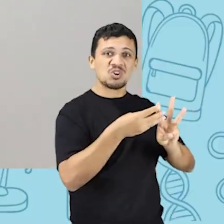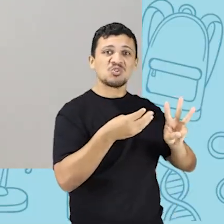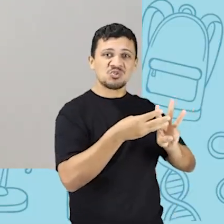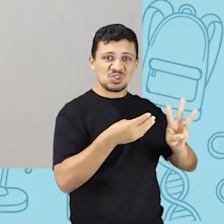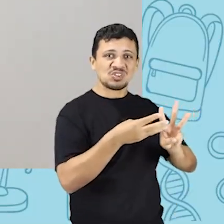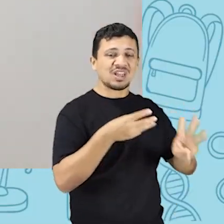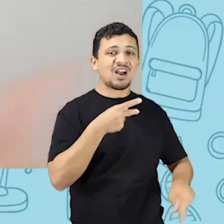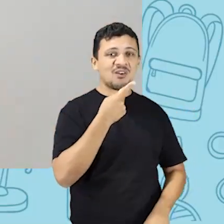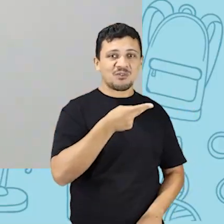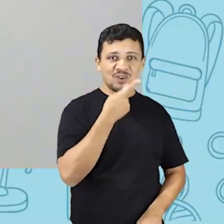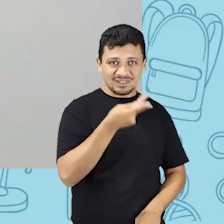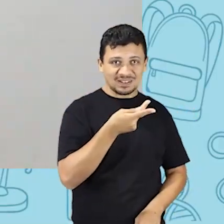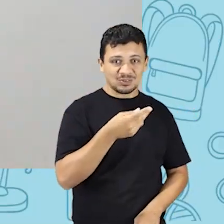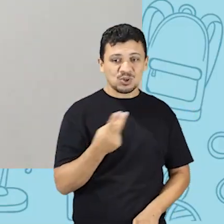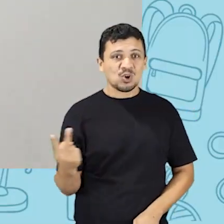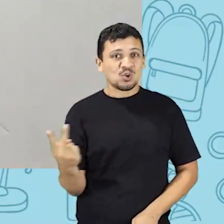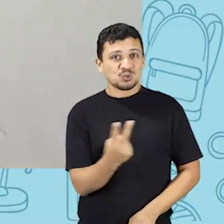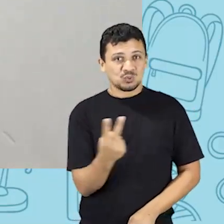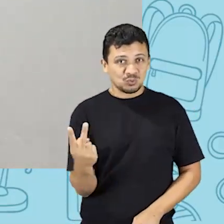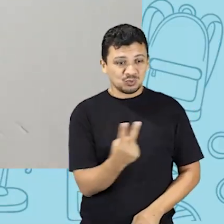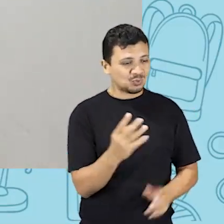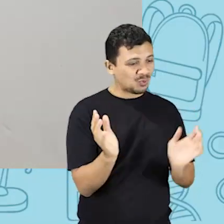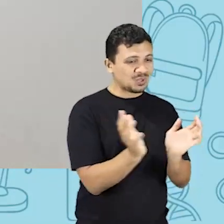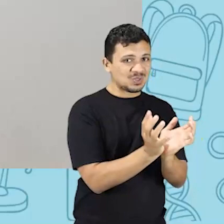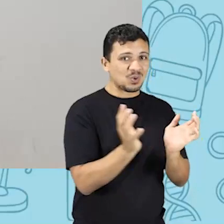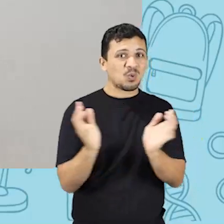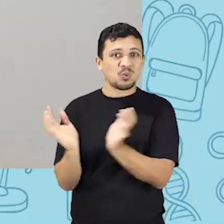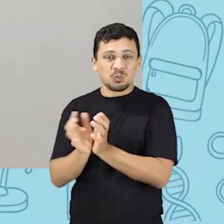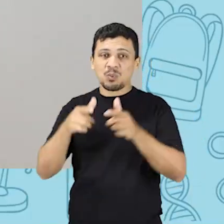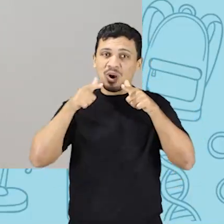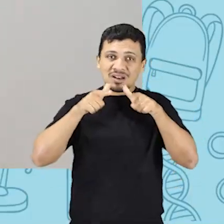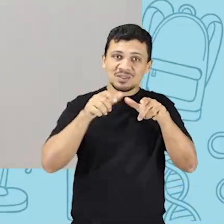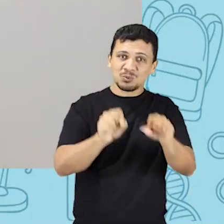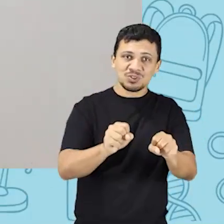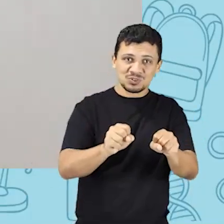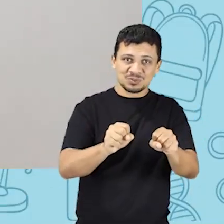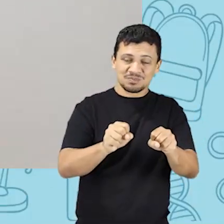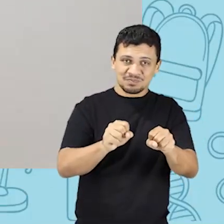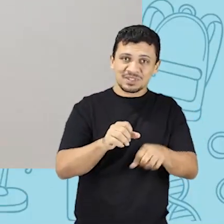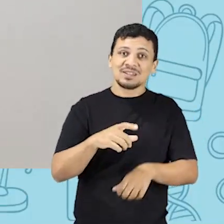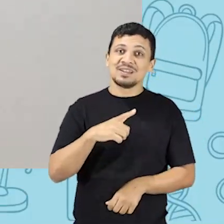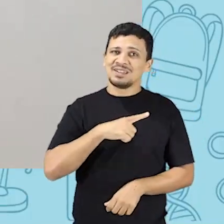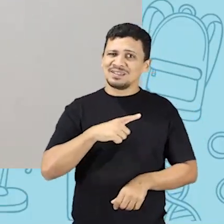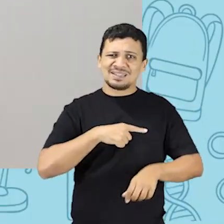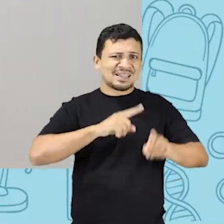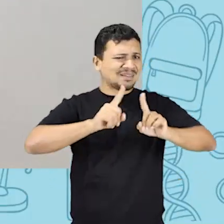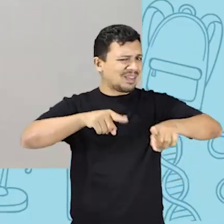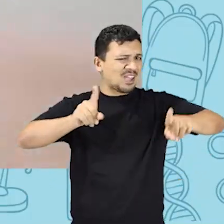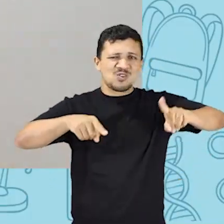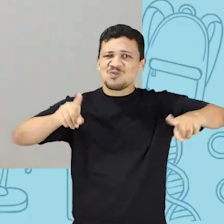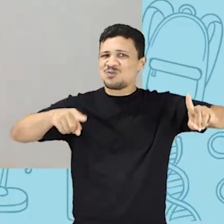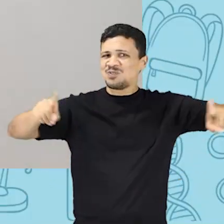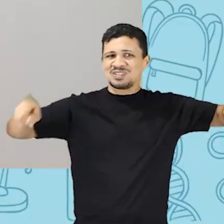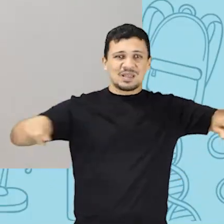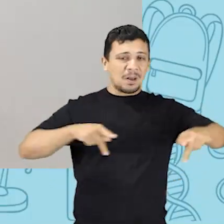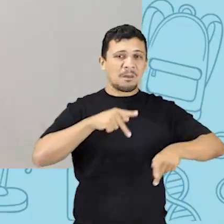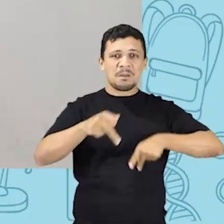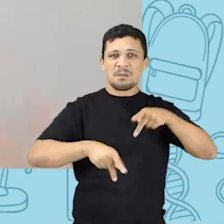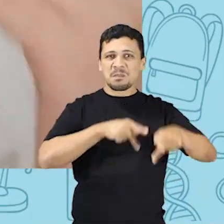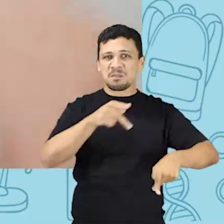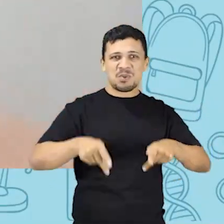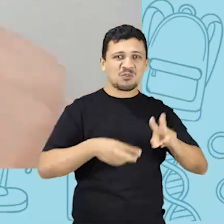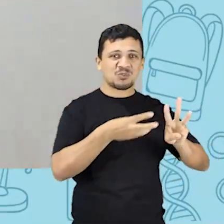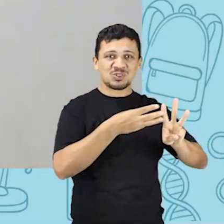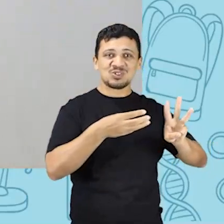faladas, incluindo o tronco linguístico Tupi e o tronco linguístico Macrogê. Então, nós temos uma diversidade imensa de povos